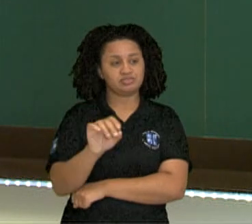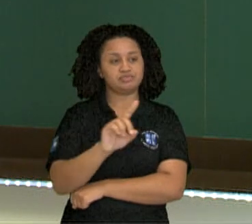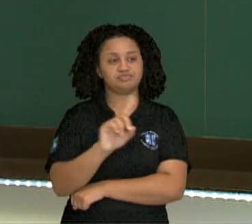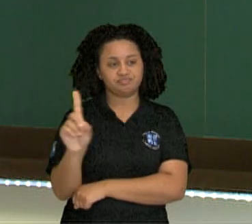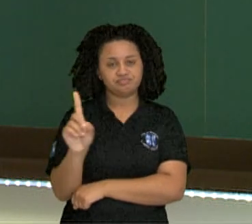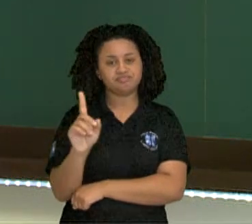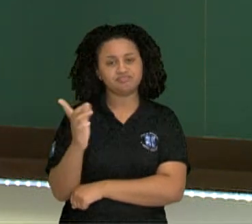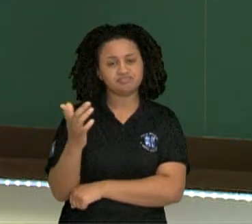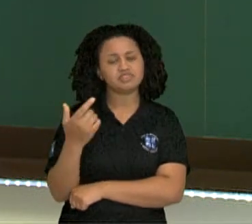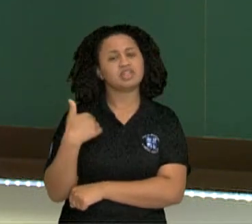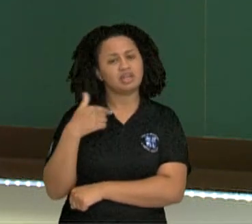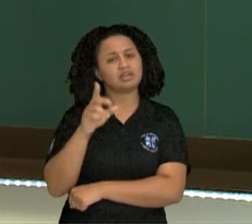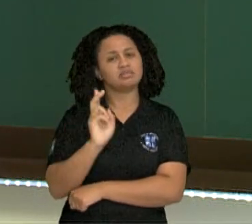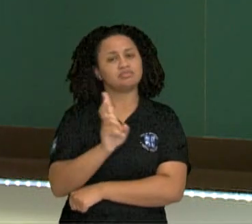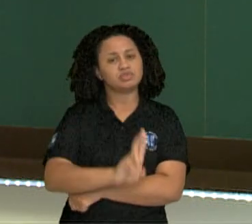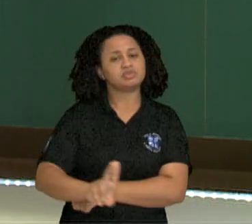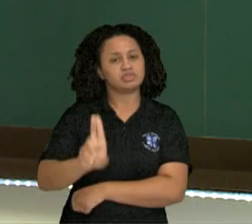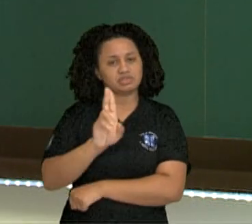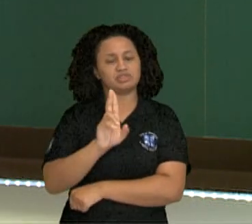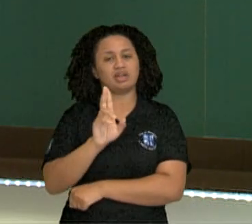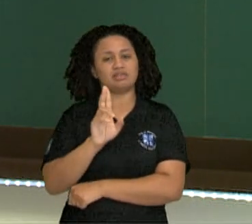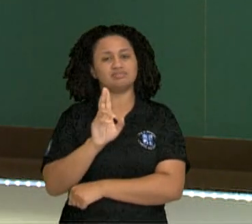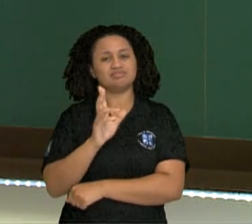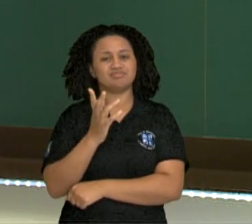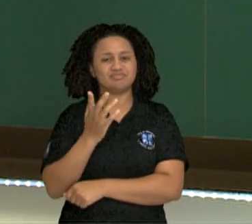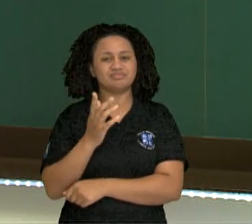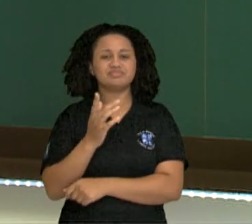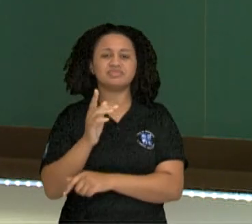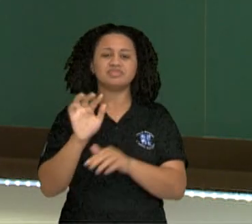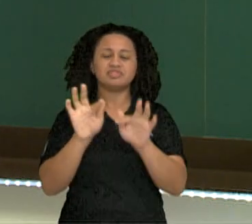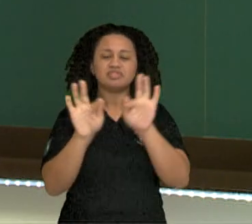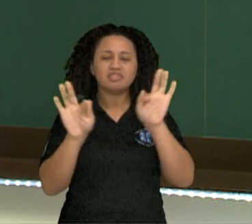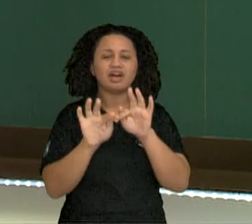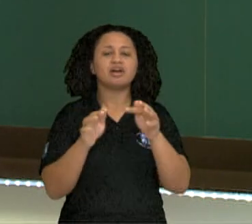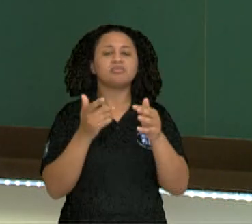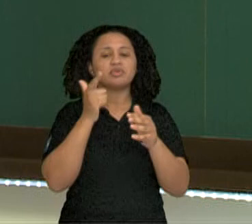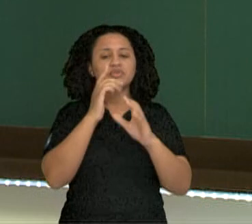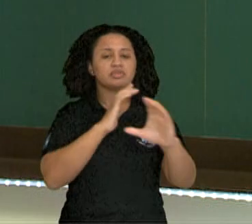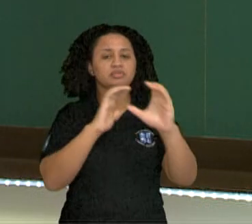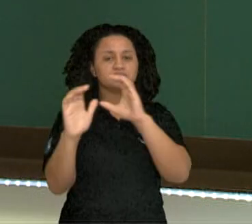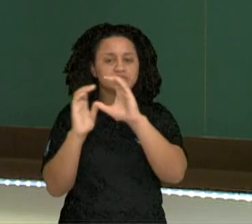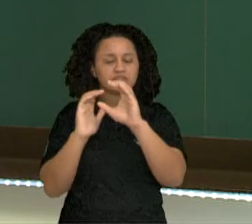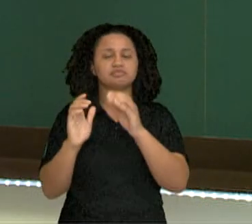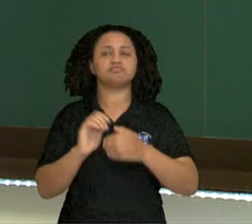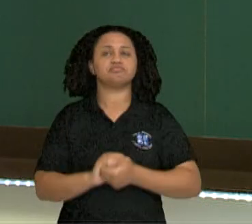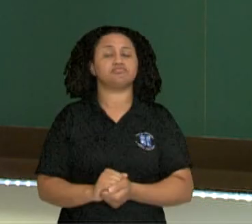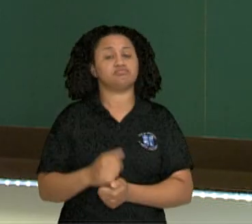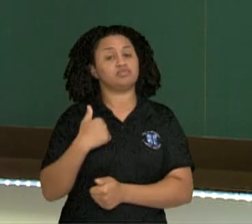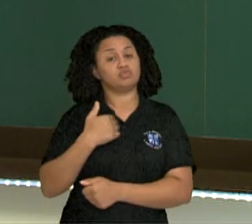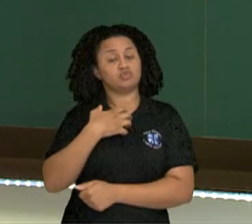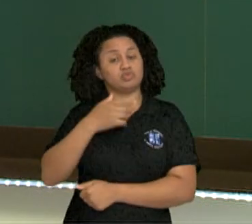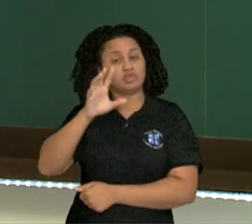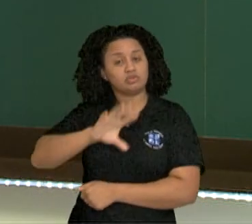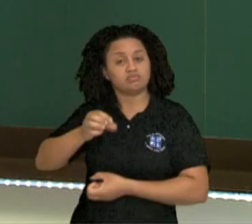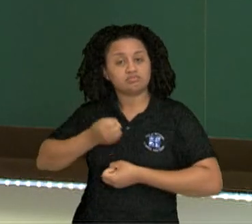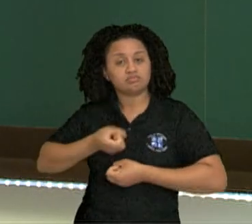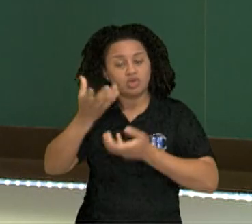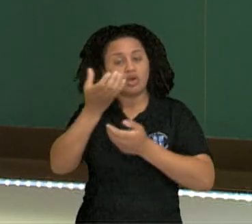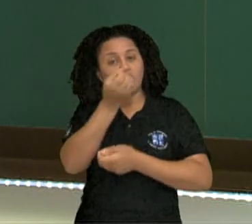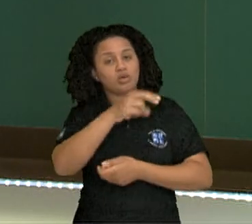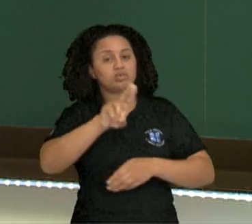muito utilizado em los registros comunicativos, tanto oralmente ou na